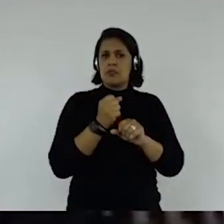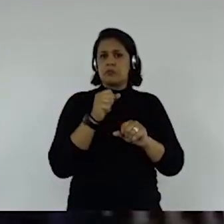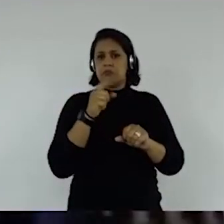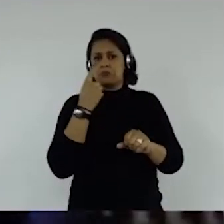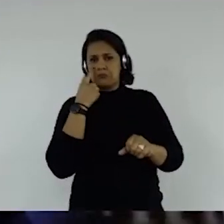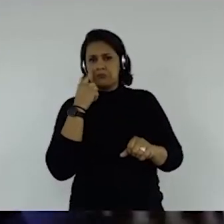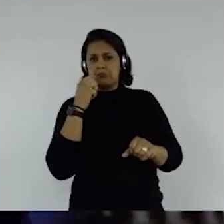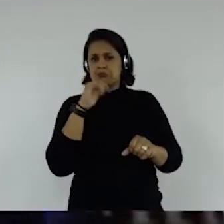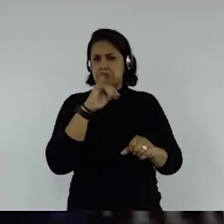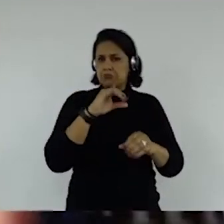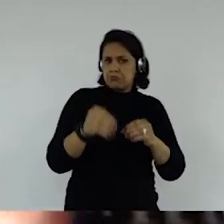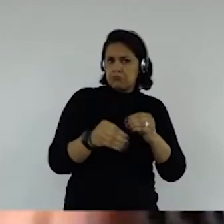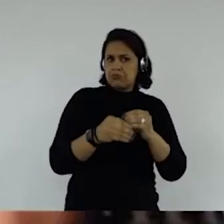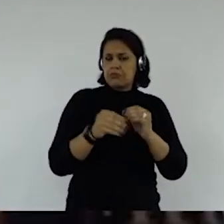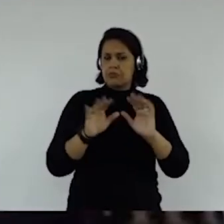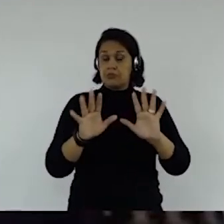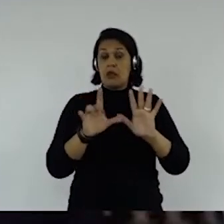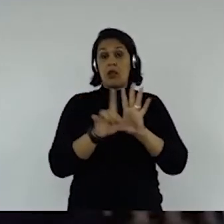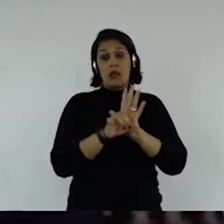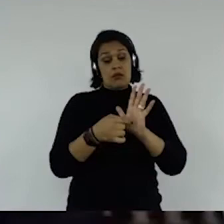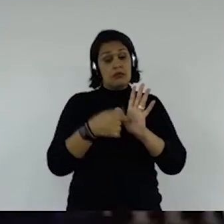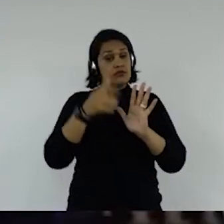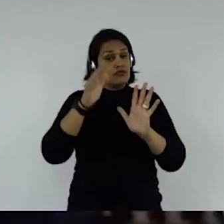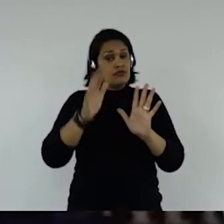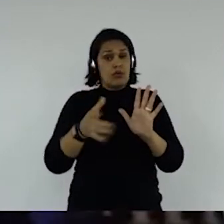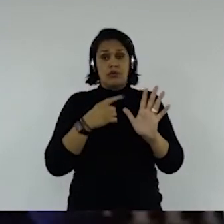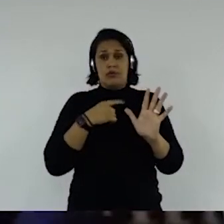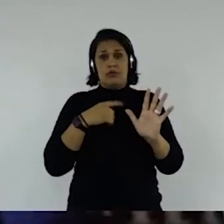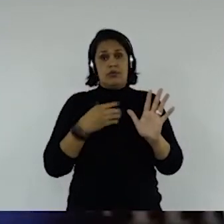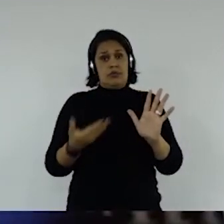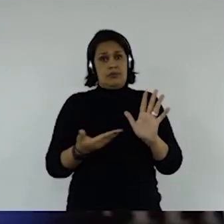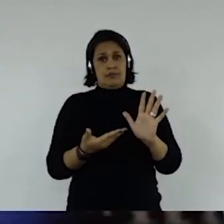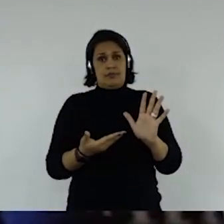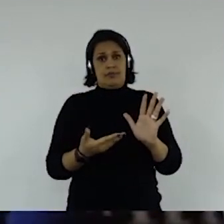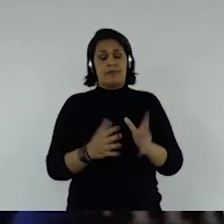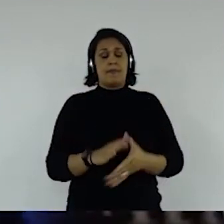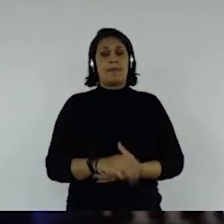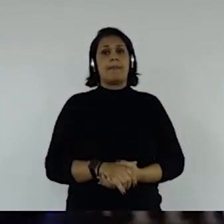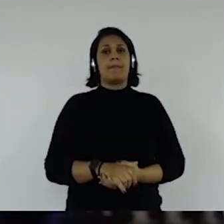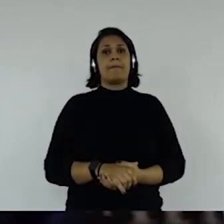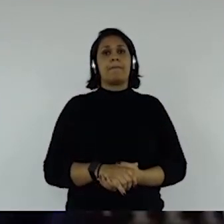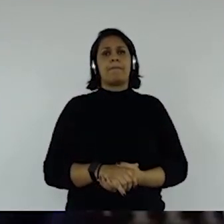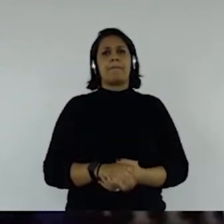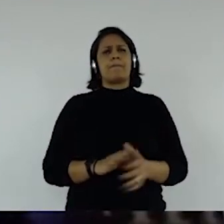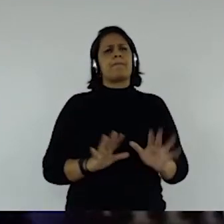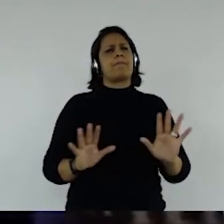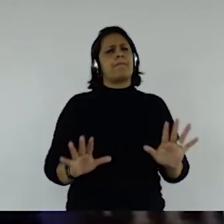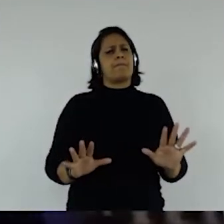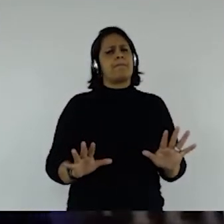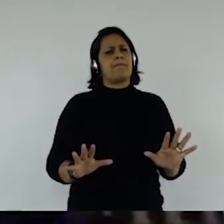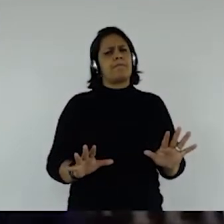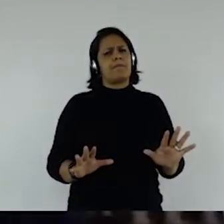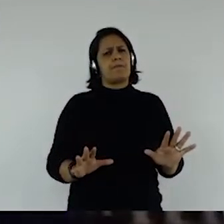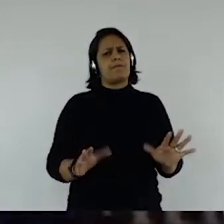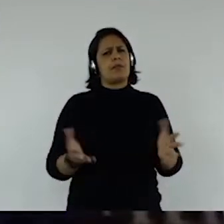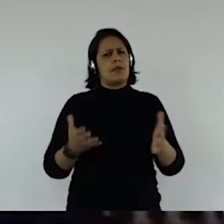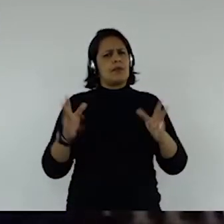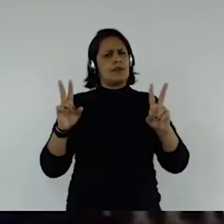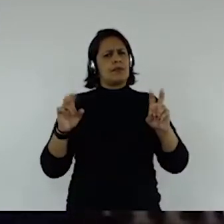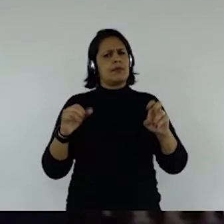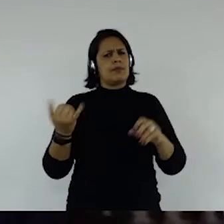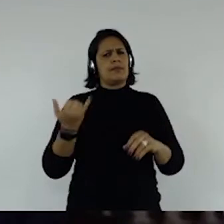aspas, suplemento. Então, a lei já tem algumas situações que ela prevê. Agora, o ponto é, e esse é o tema